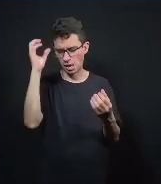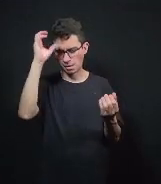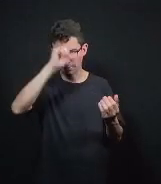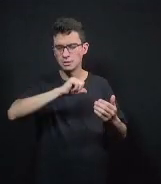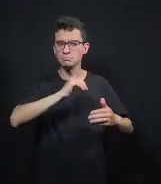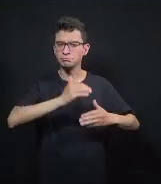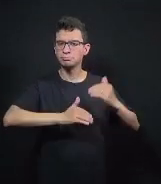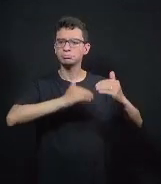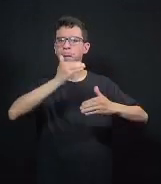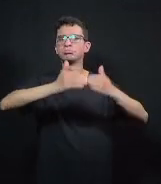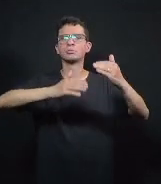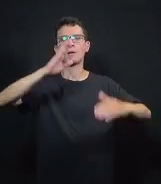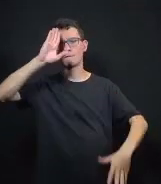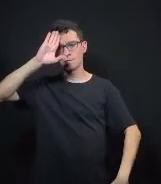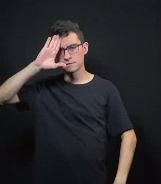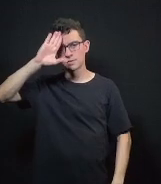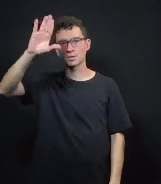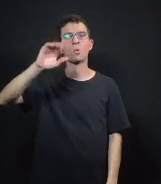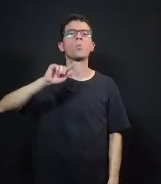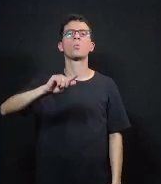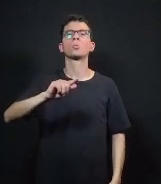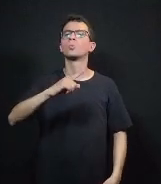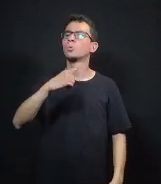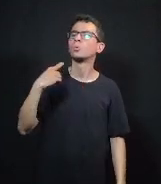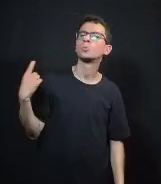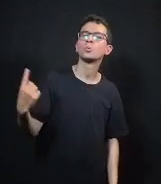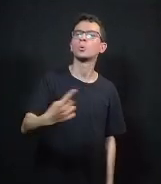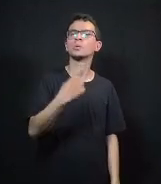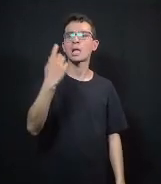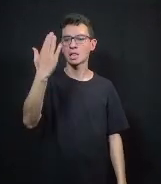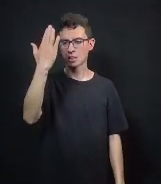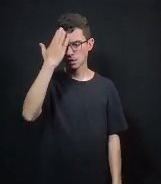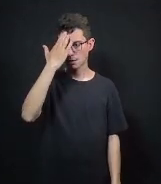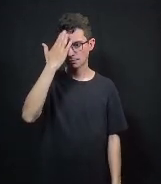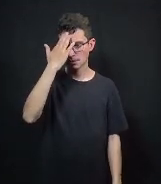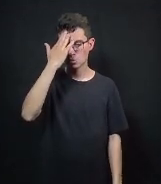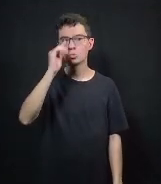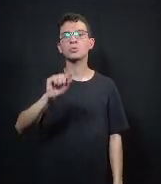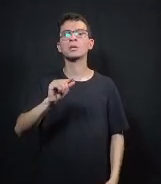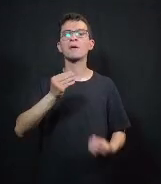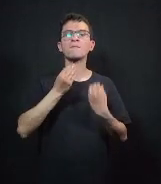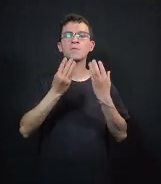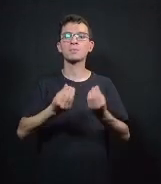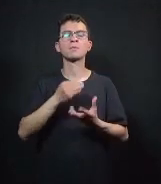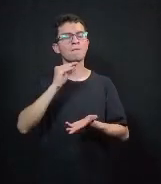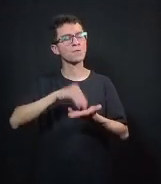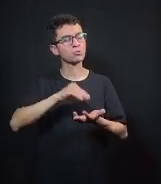isso eu acho que é fundamental para a gente conseguir lidar com o problema da desinformação hoje.